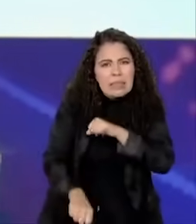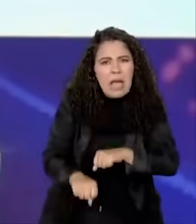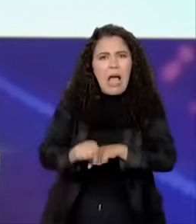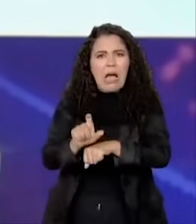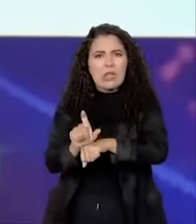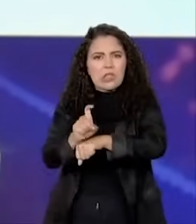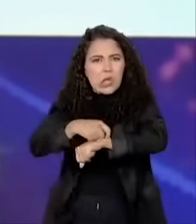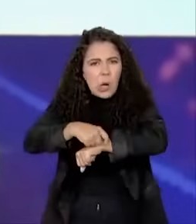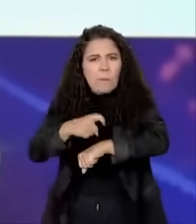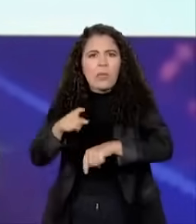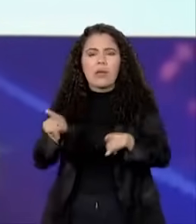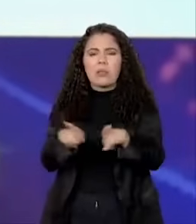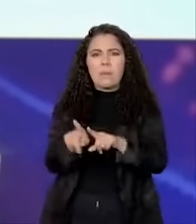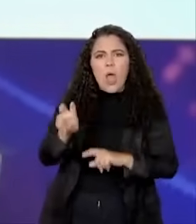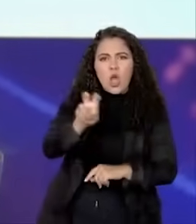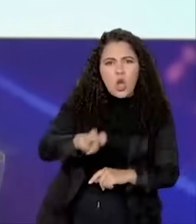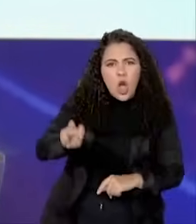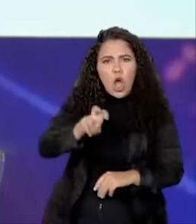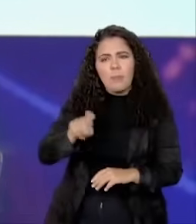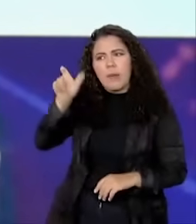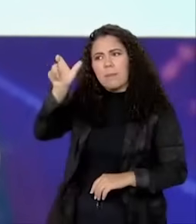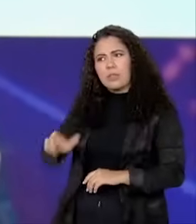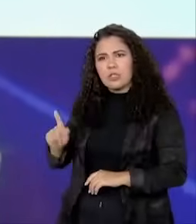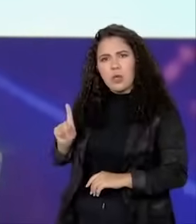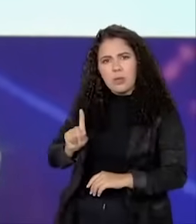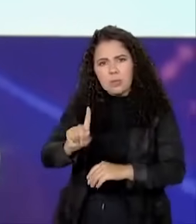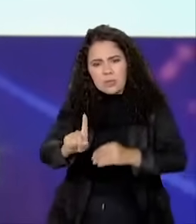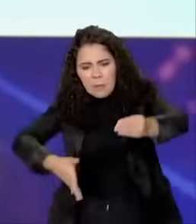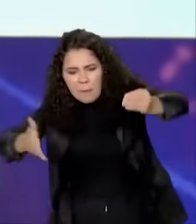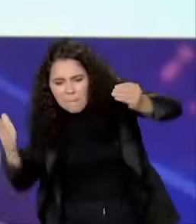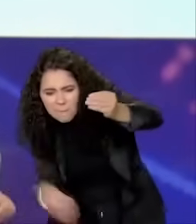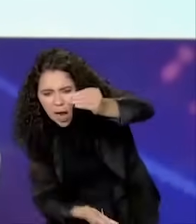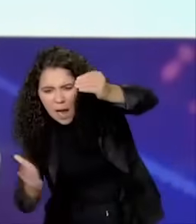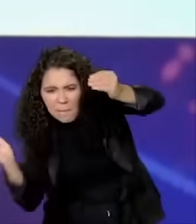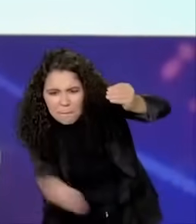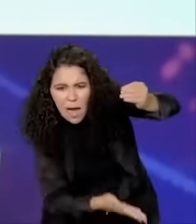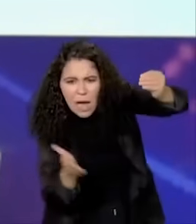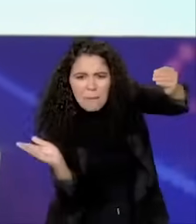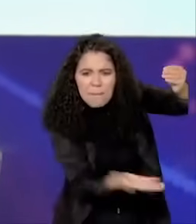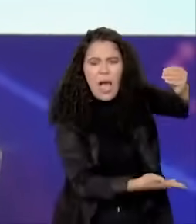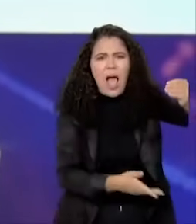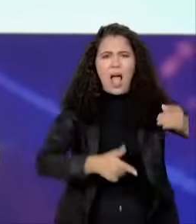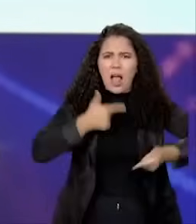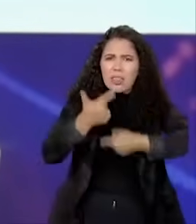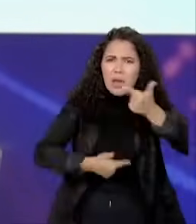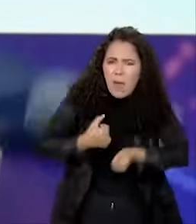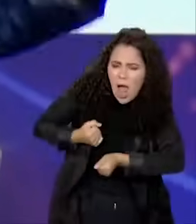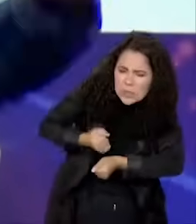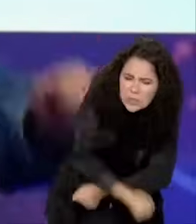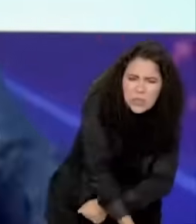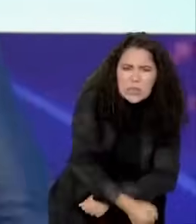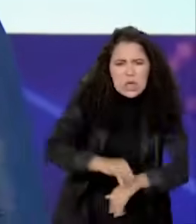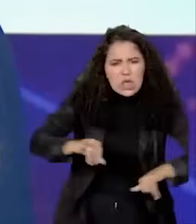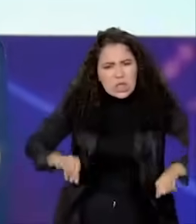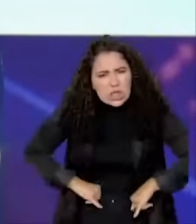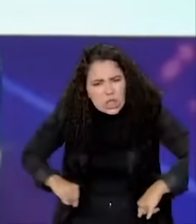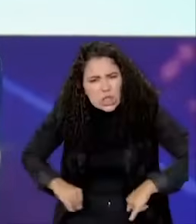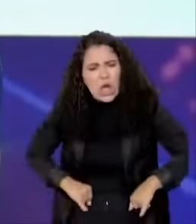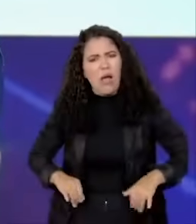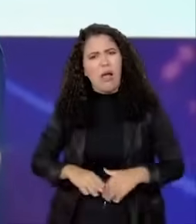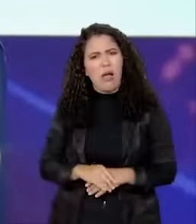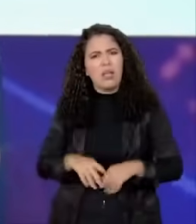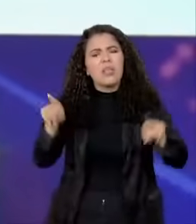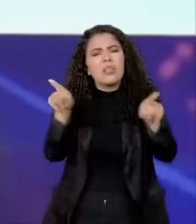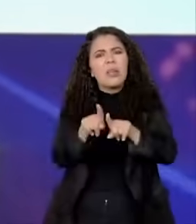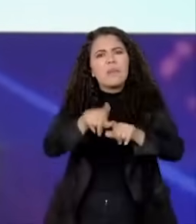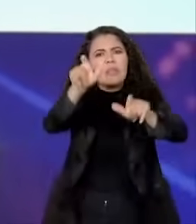cobra, para os trabalhadores entrarem e cortar cana. Um trabalho pesado, sofrido. O pessoal que vinha do